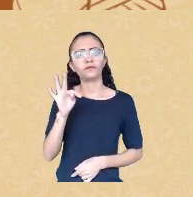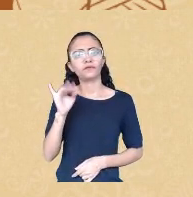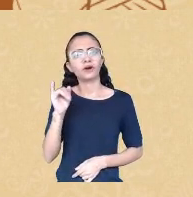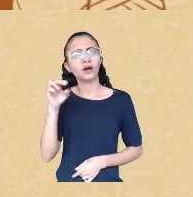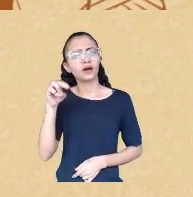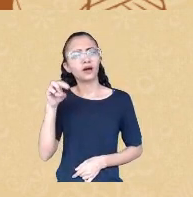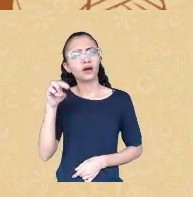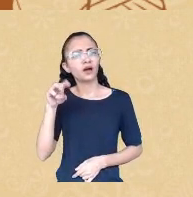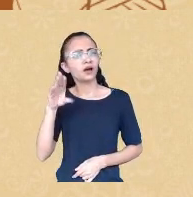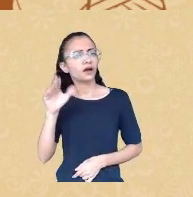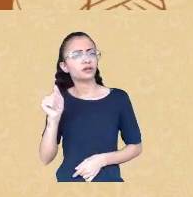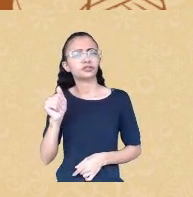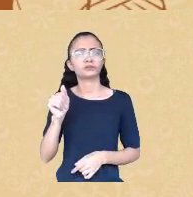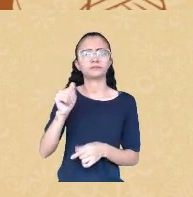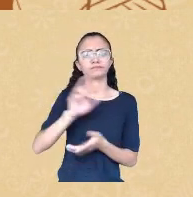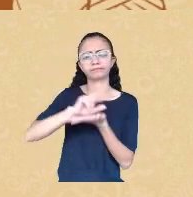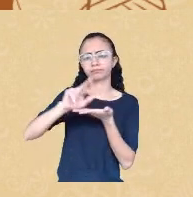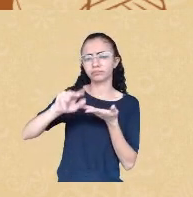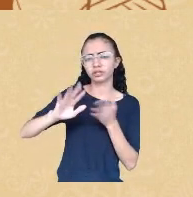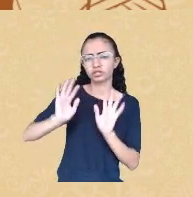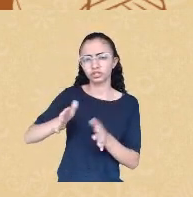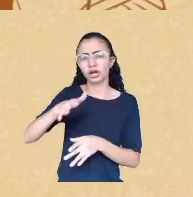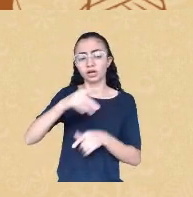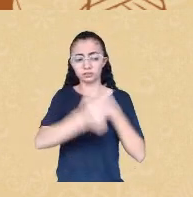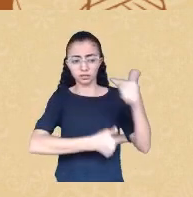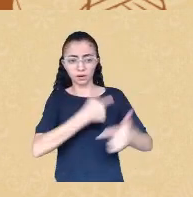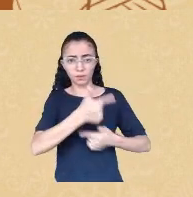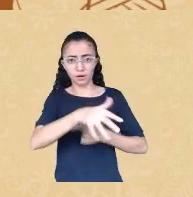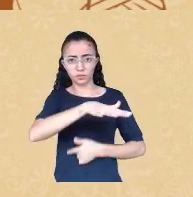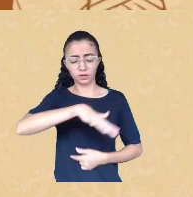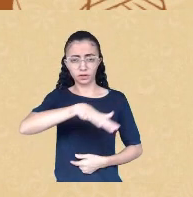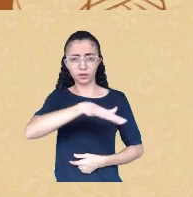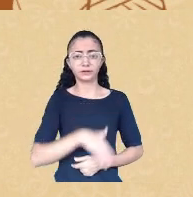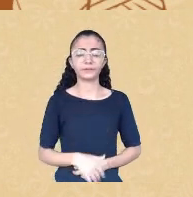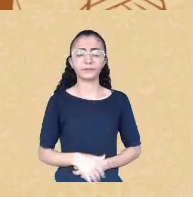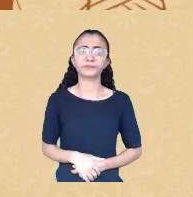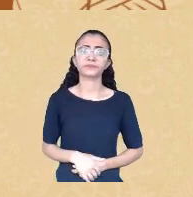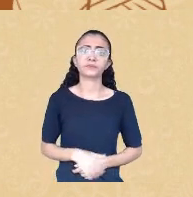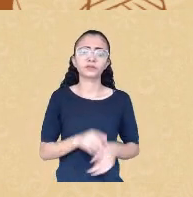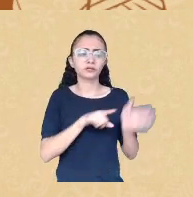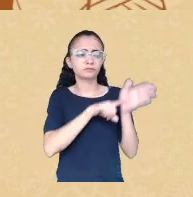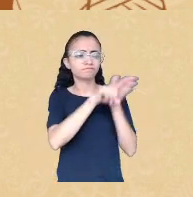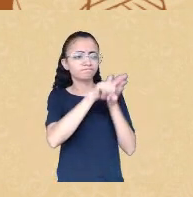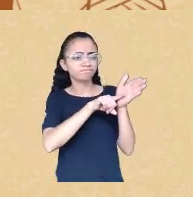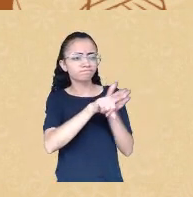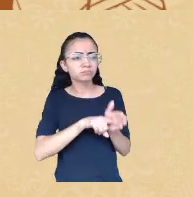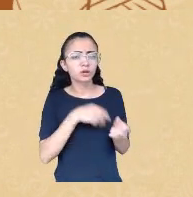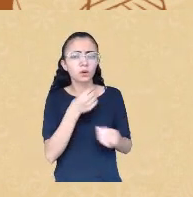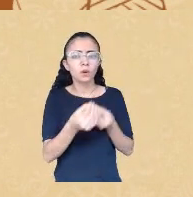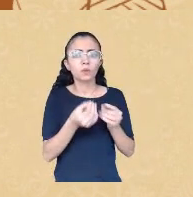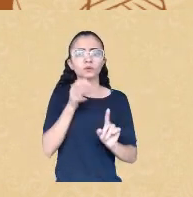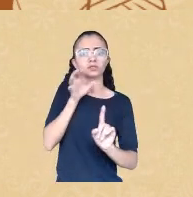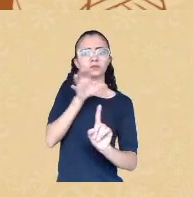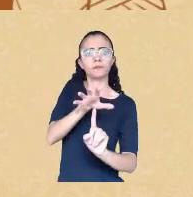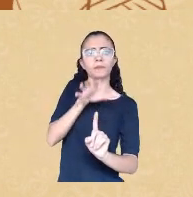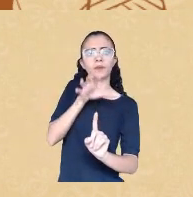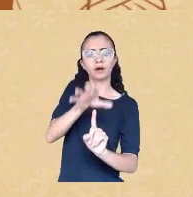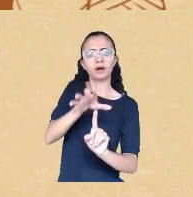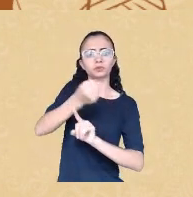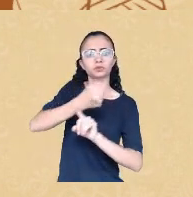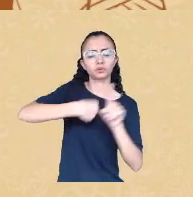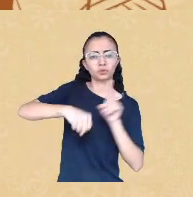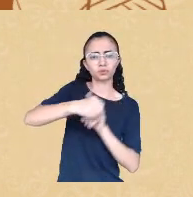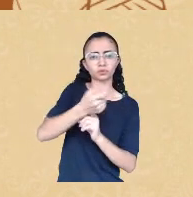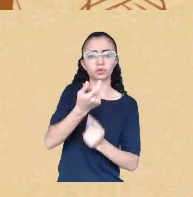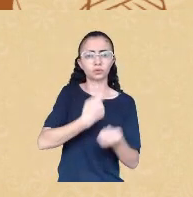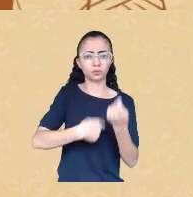bastante, e tem sido bastante investigado, os impactos socioeconômicos e os impactos